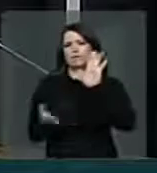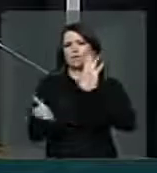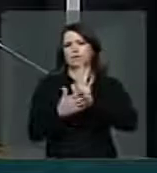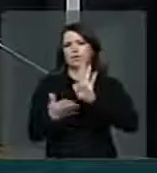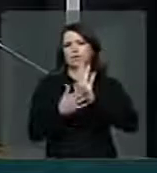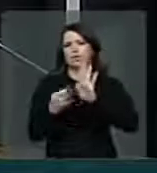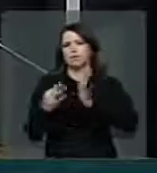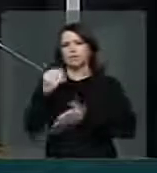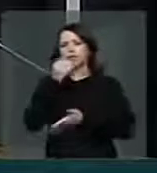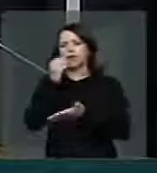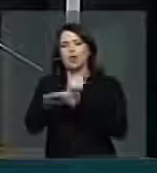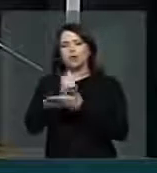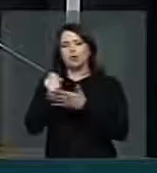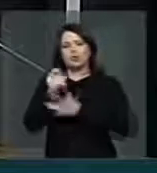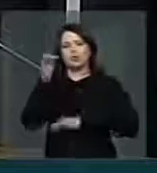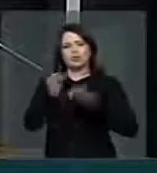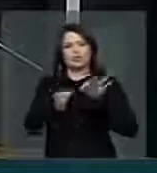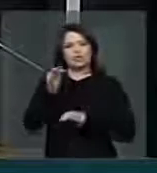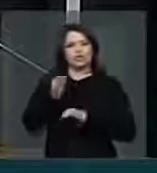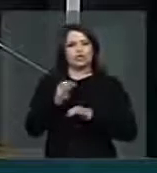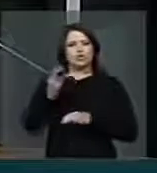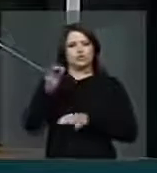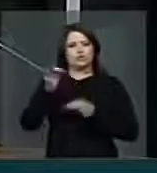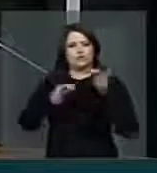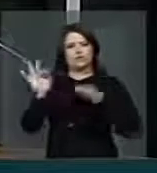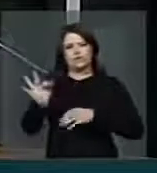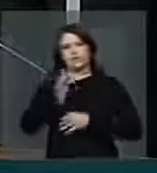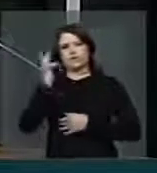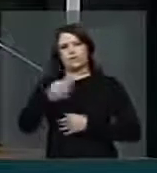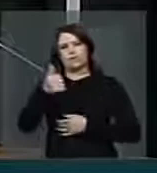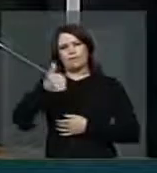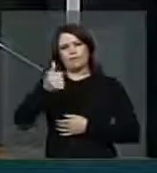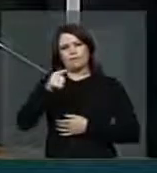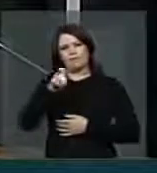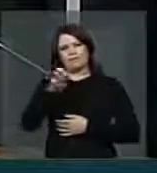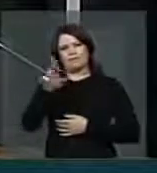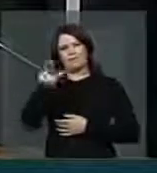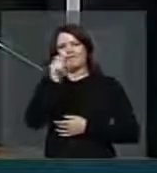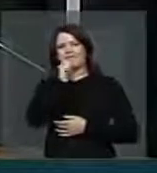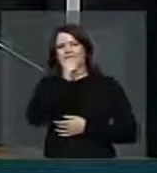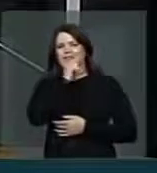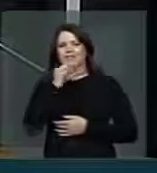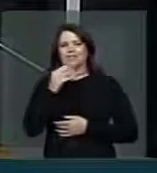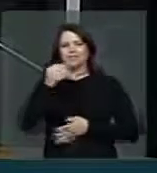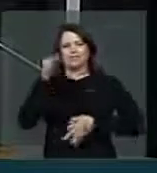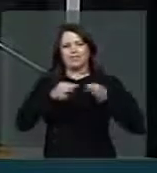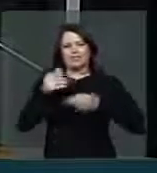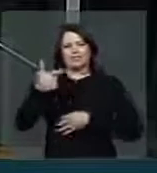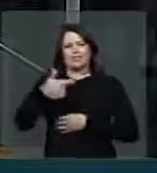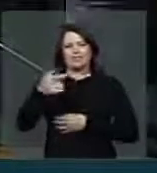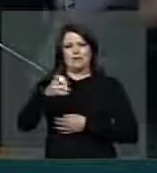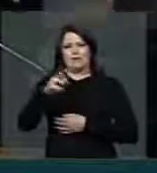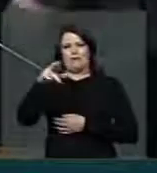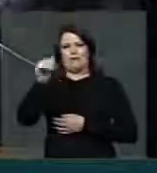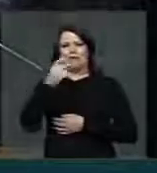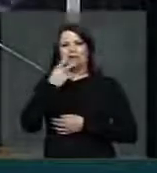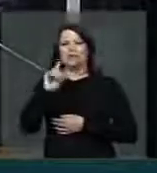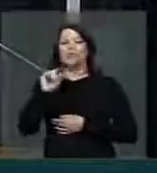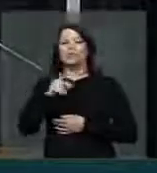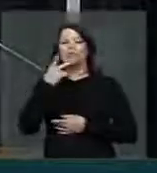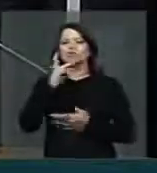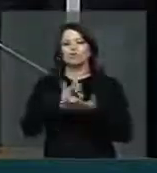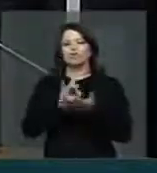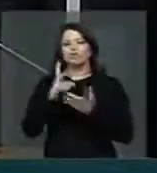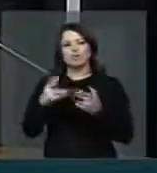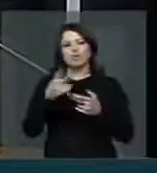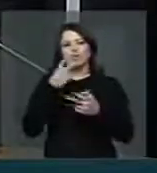do cartório judiciário da Justiça Federal, lá do primeiro grau do Amapá, juízo da segunda vara, exatamente aqui